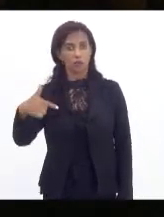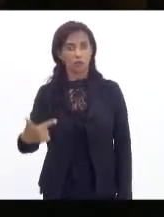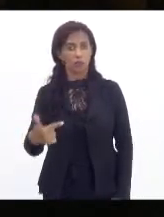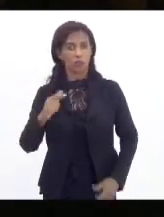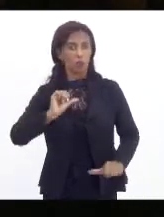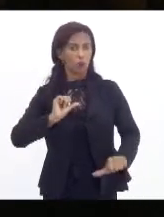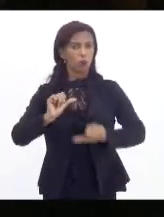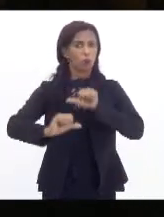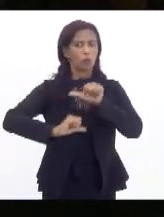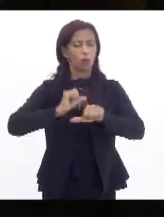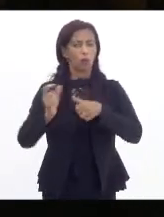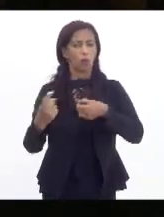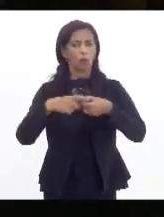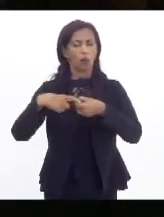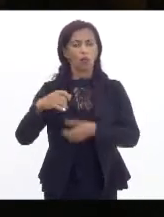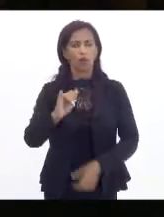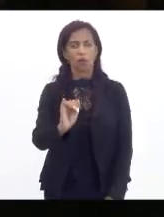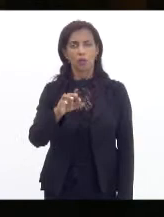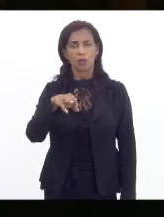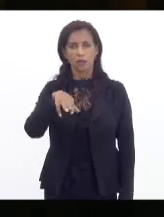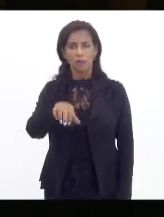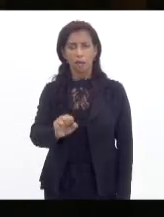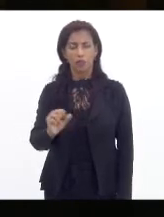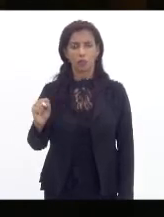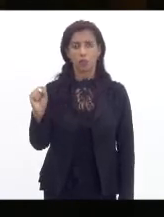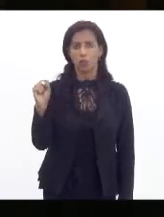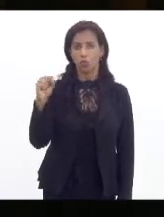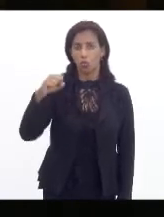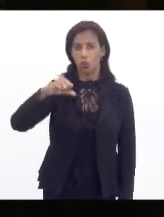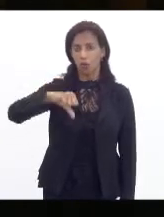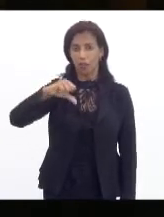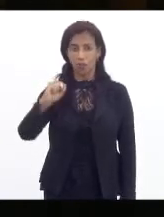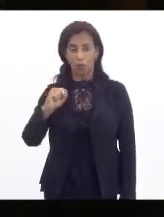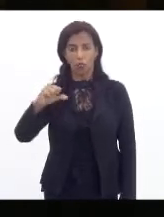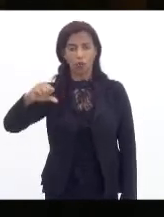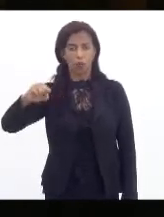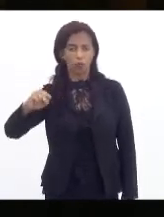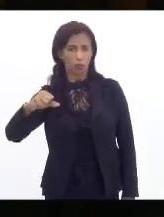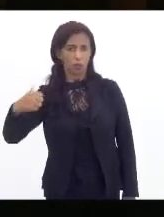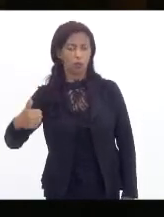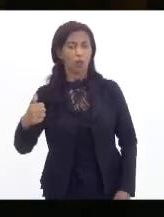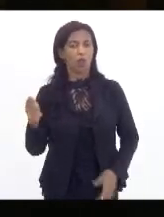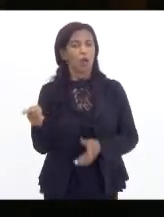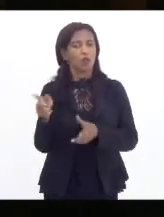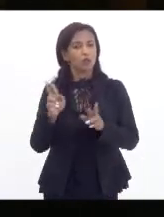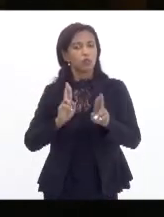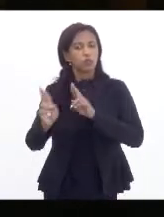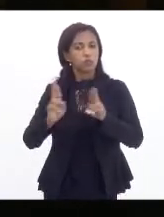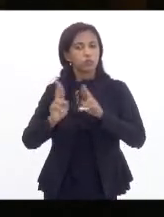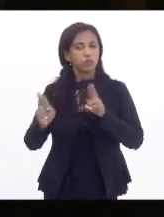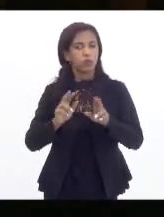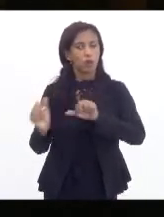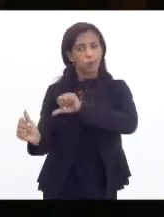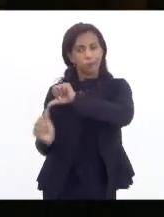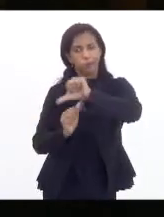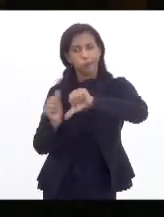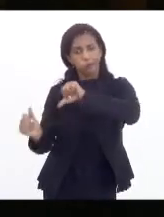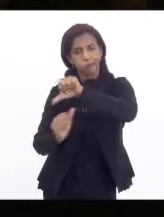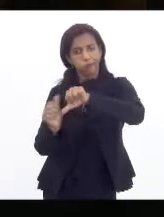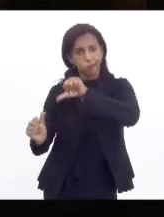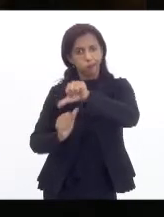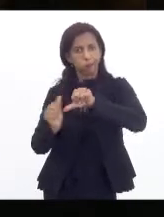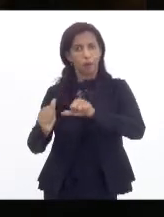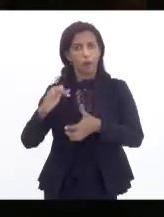que alterou o convênio de ICMS 88-91, as operações relacionadas às destrocas de